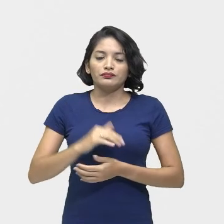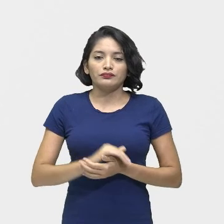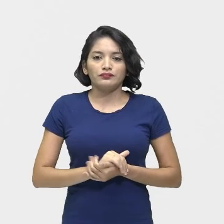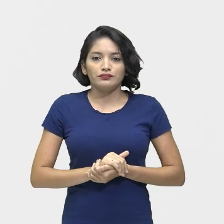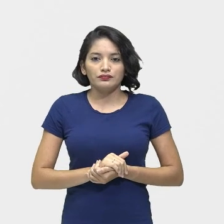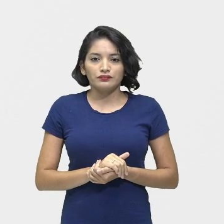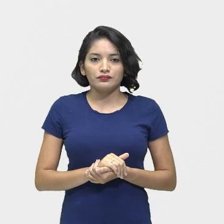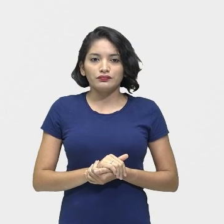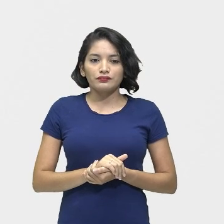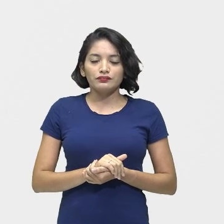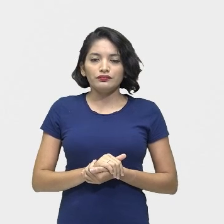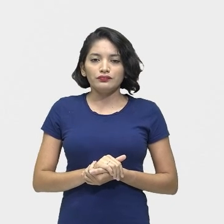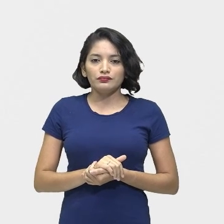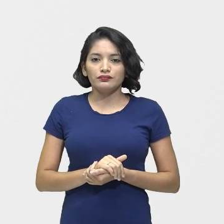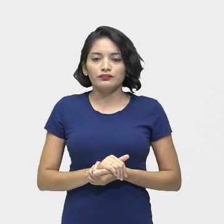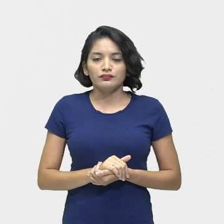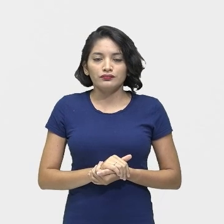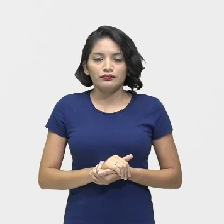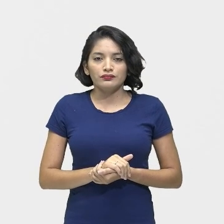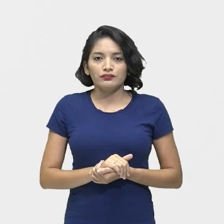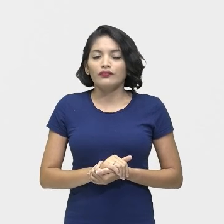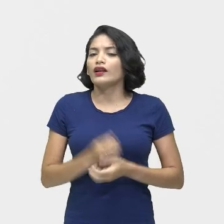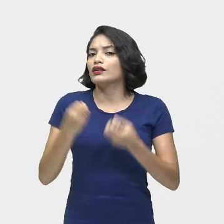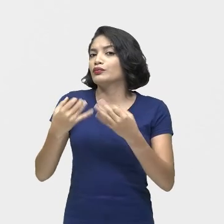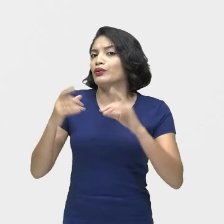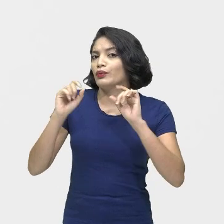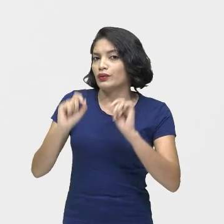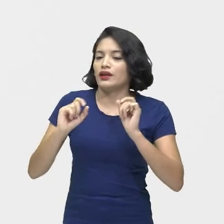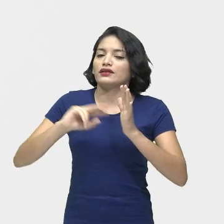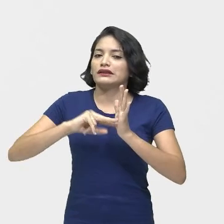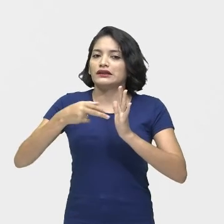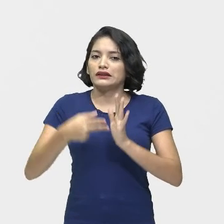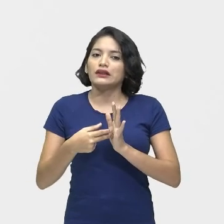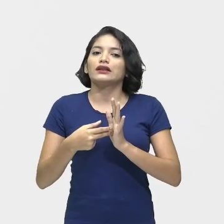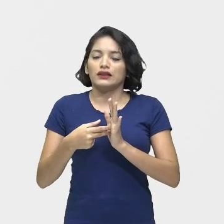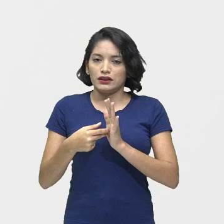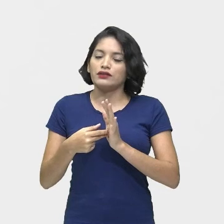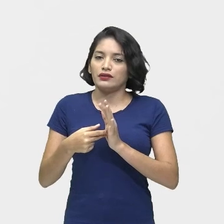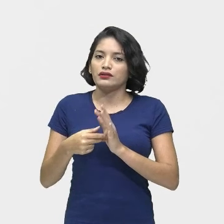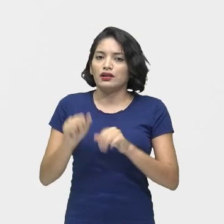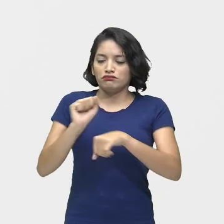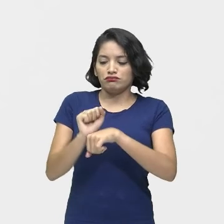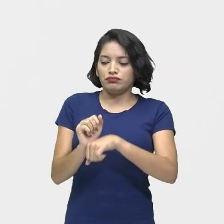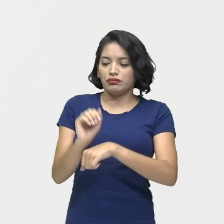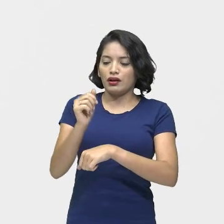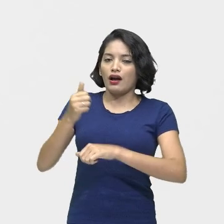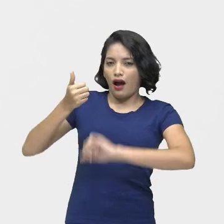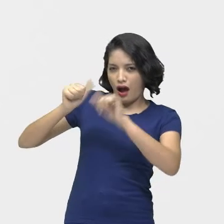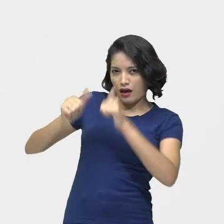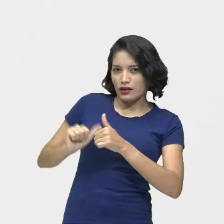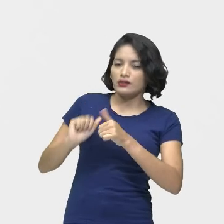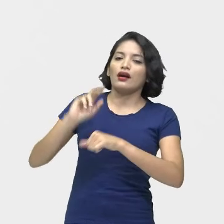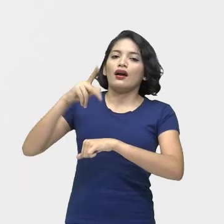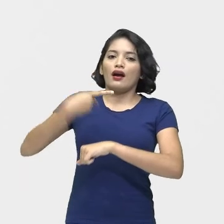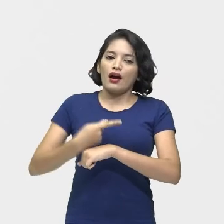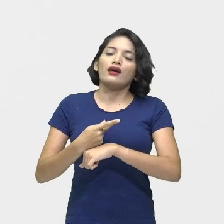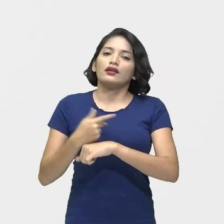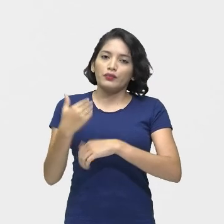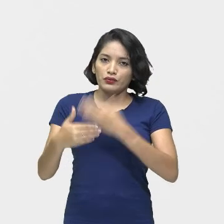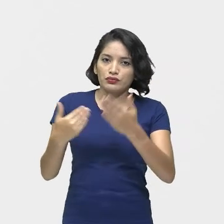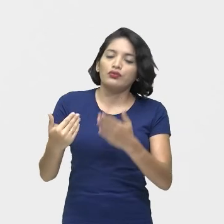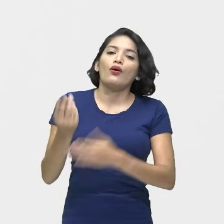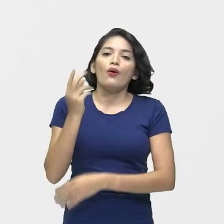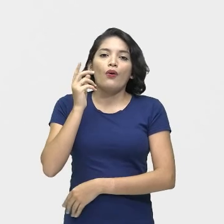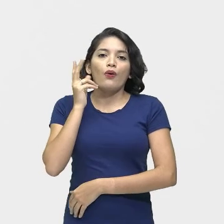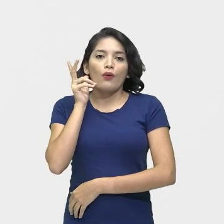trás e 2 para frente, diz em relação a um recuo tático planejado para celebrar a vitória